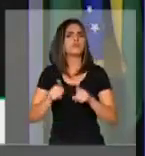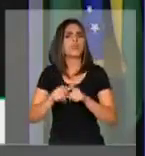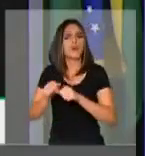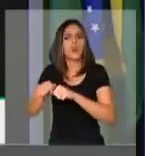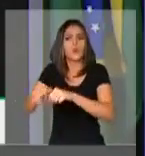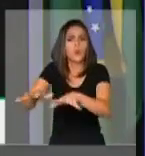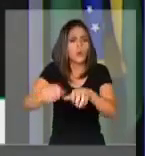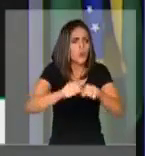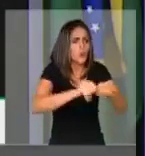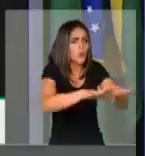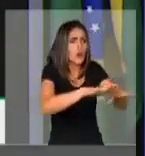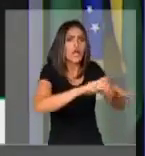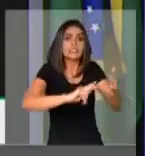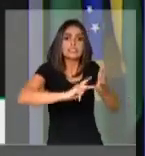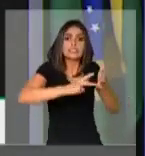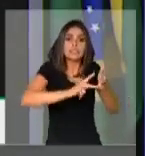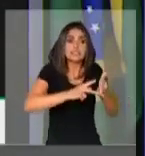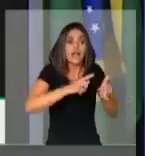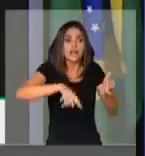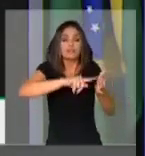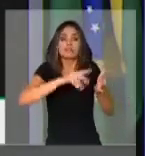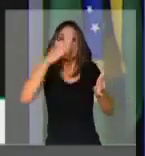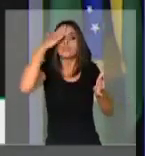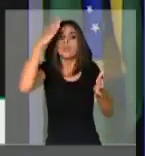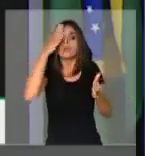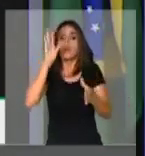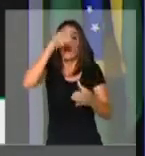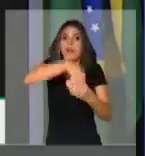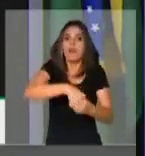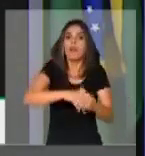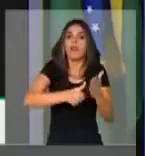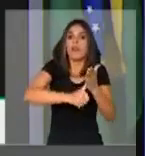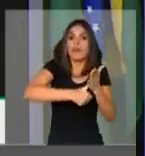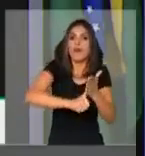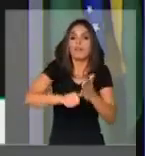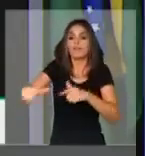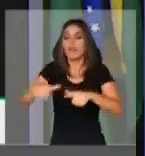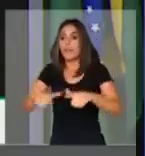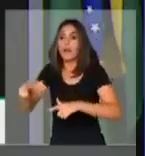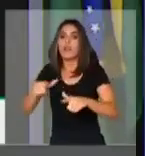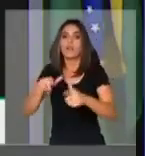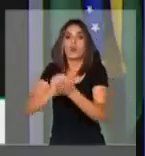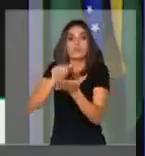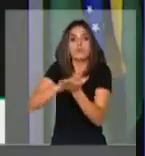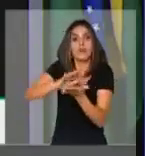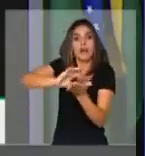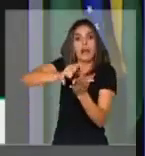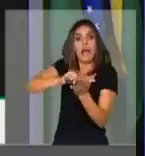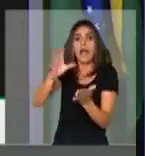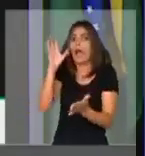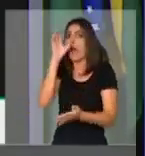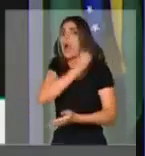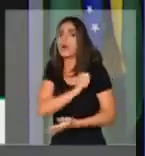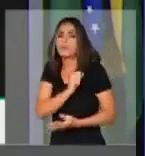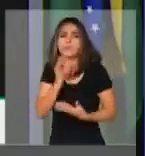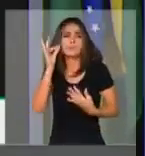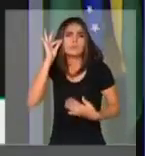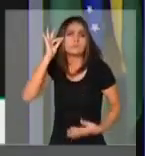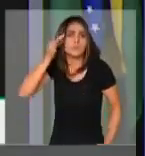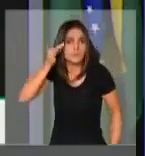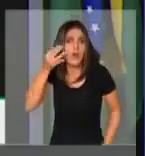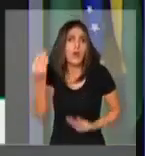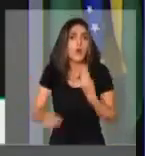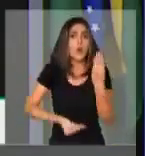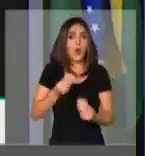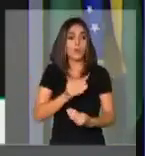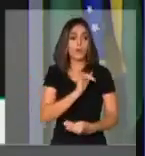dos sindicatos rurais, como será possível incluir todos os trabalhadores rurais no cadastro em tão curto espaço de tempo,